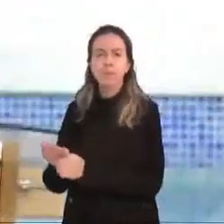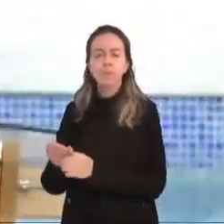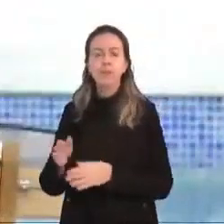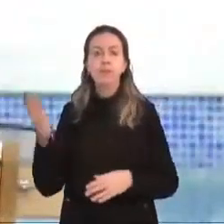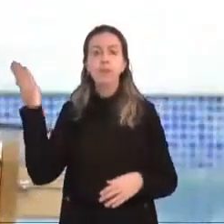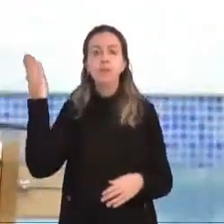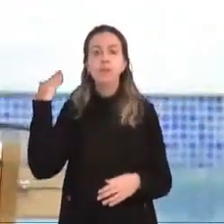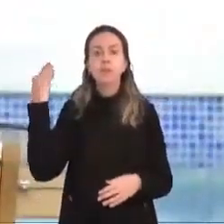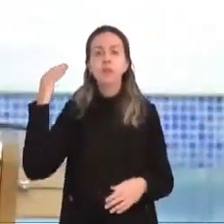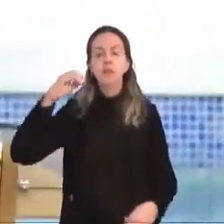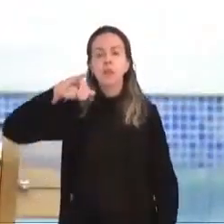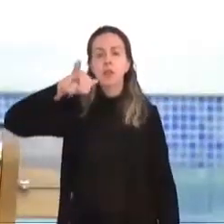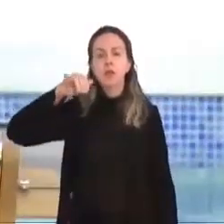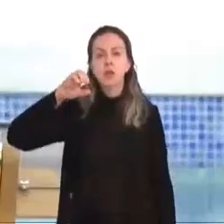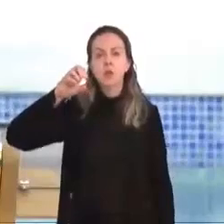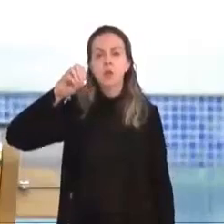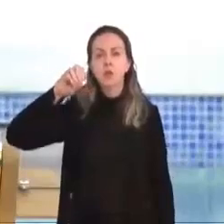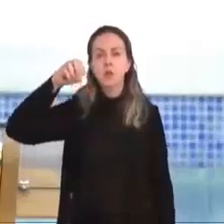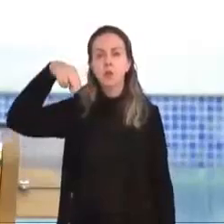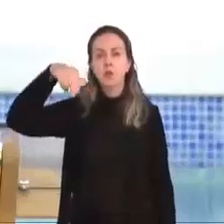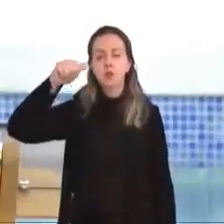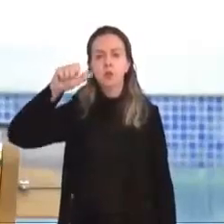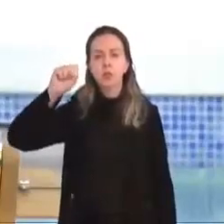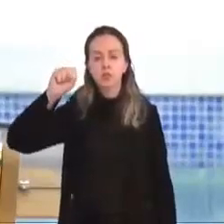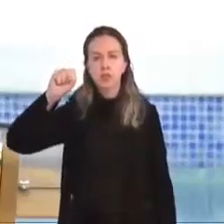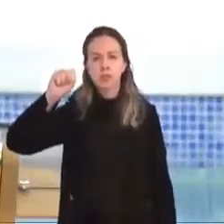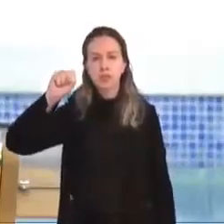Profeta, mas não orava para nada.